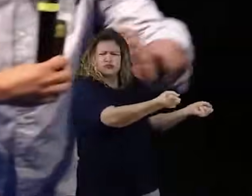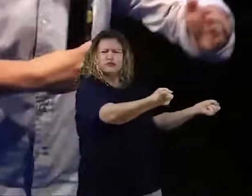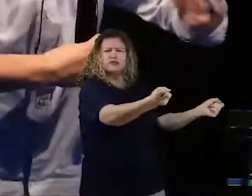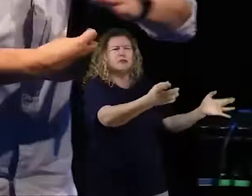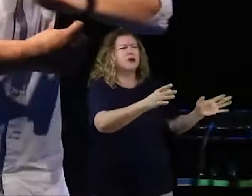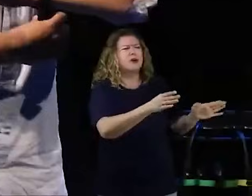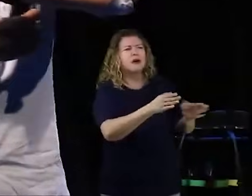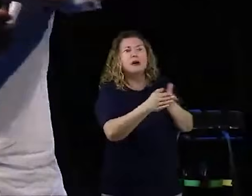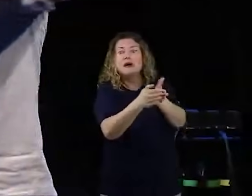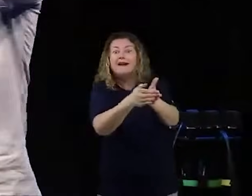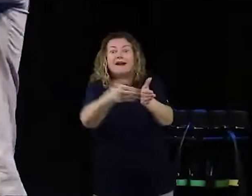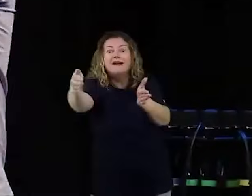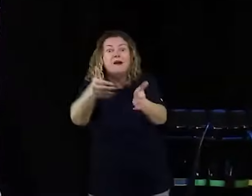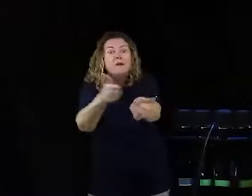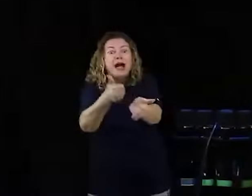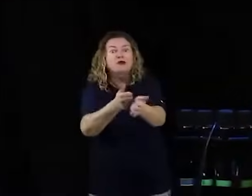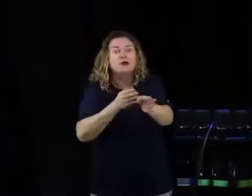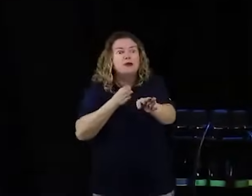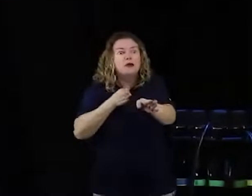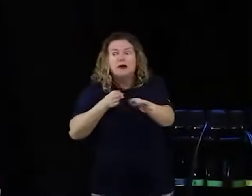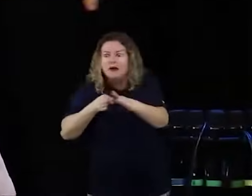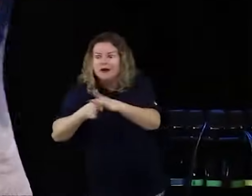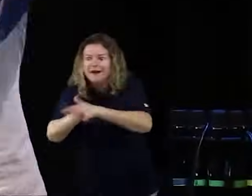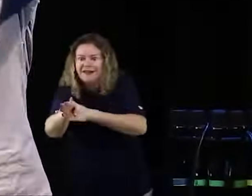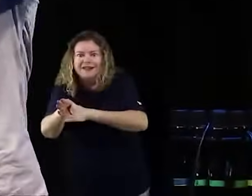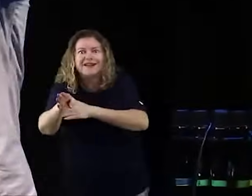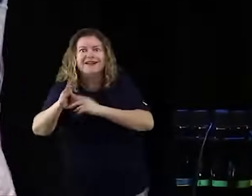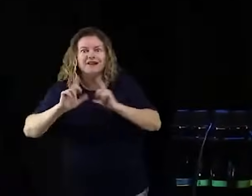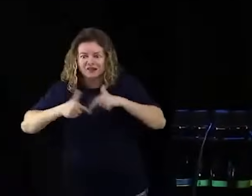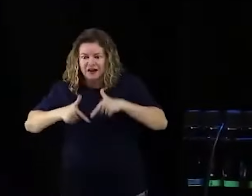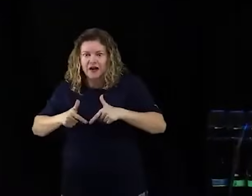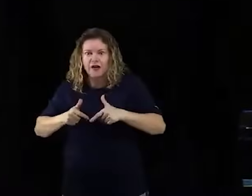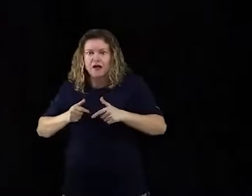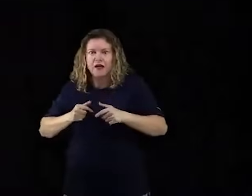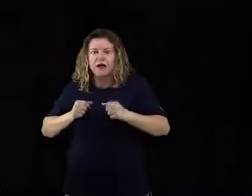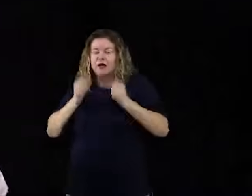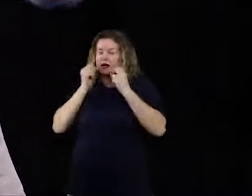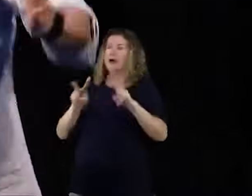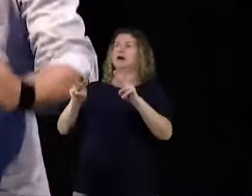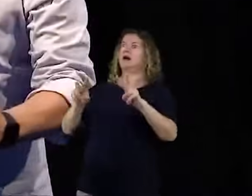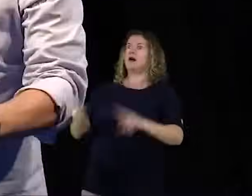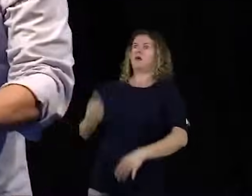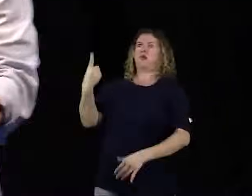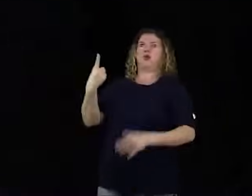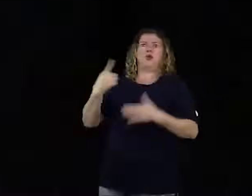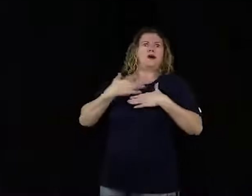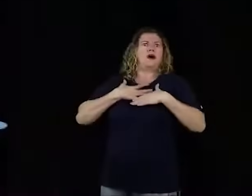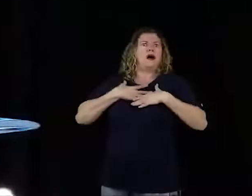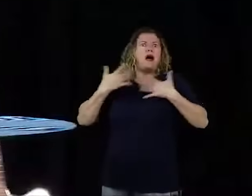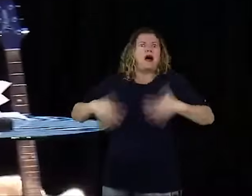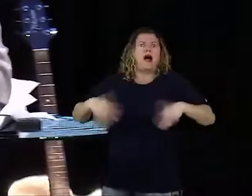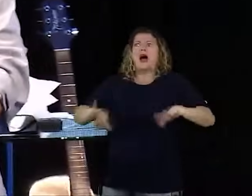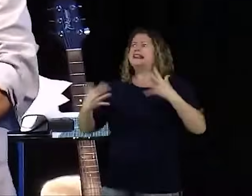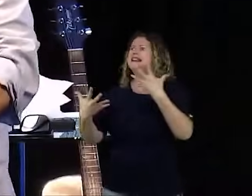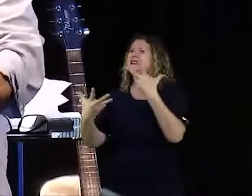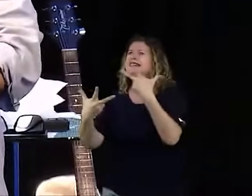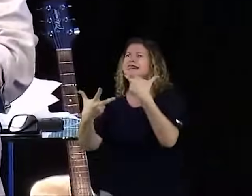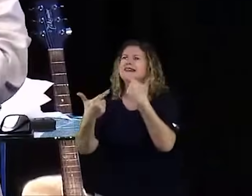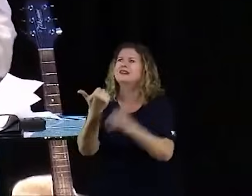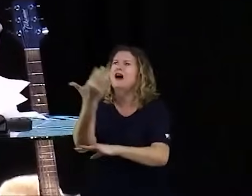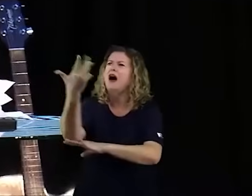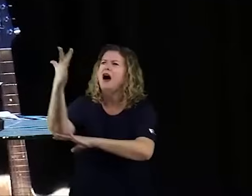verde tudoo planta a banana tudo que você imagina o Sinai